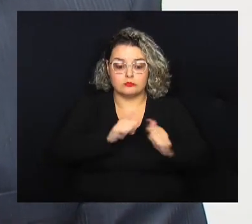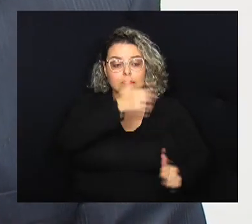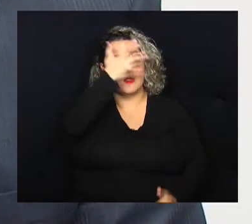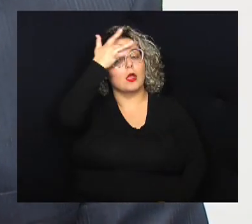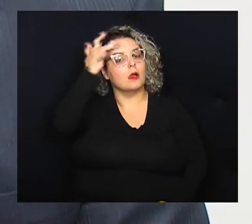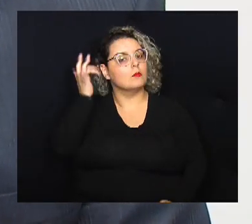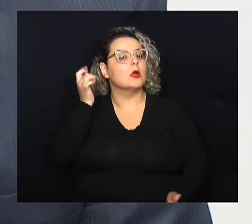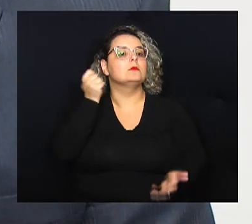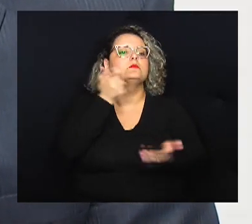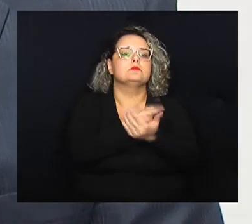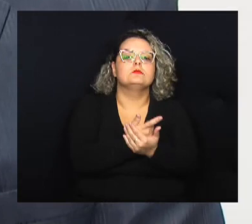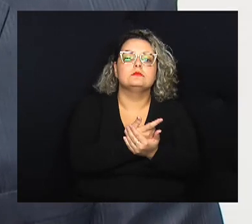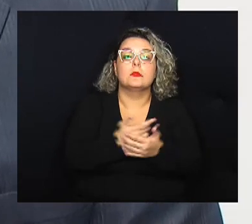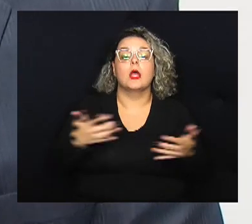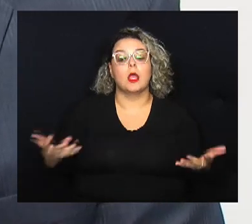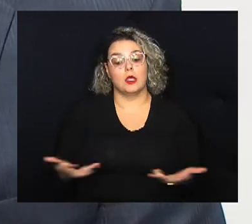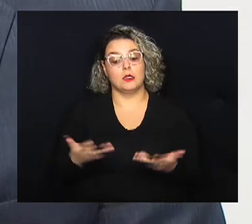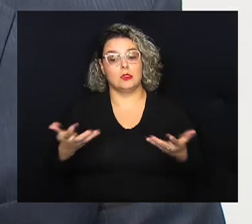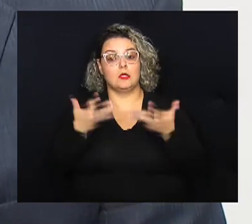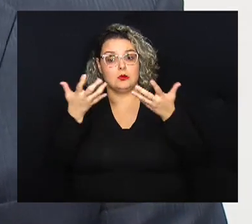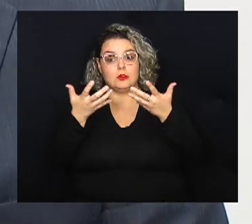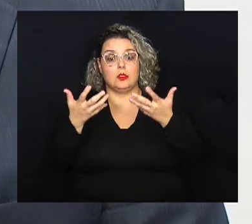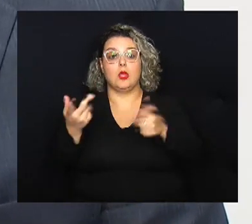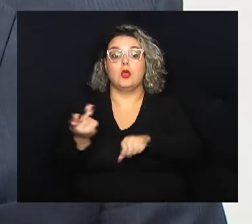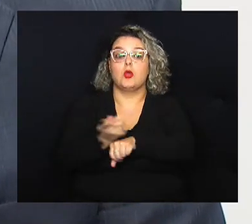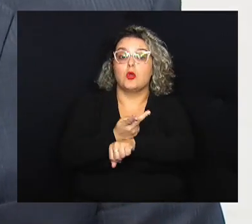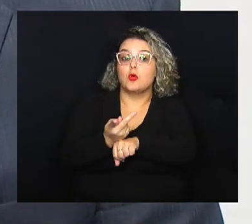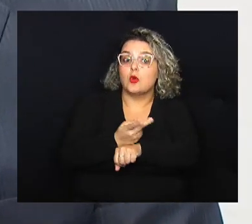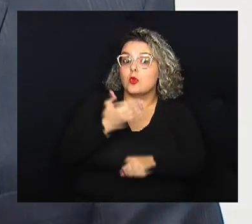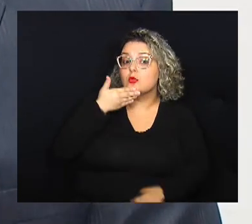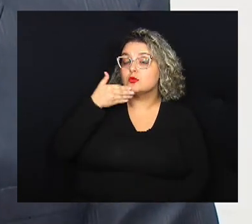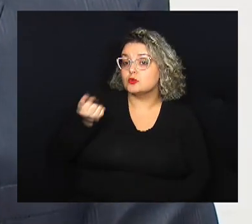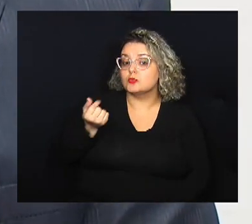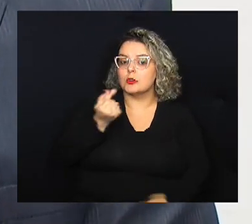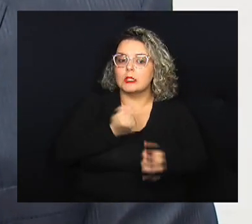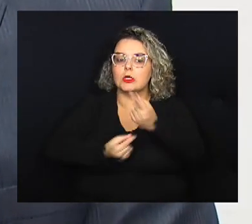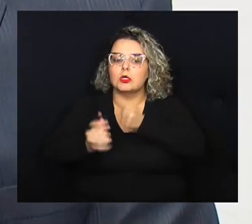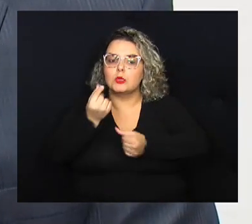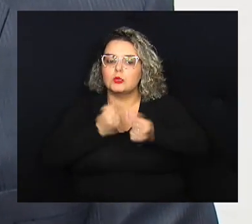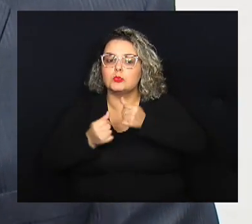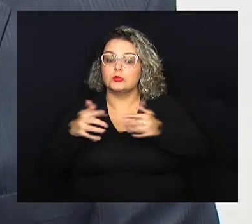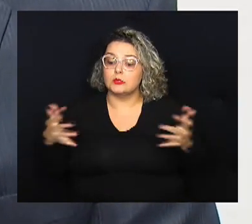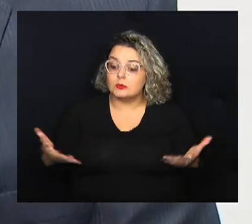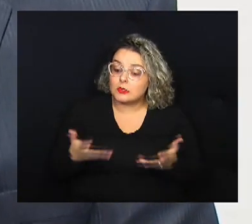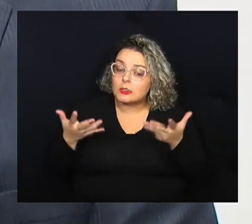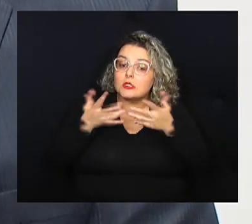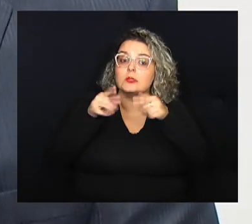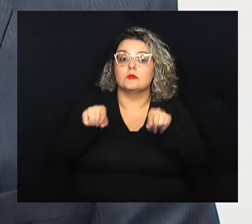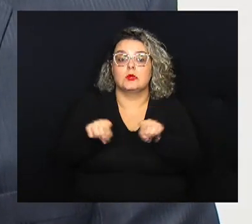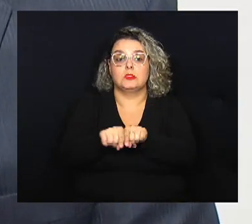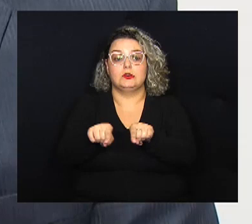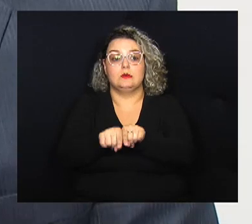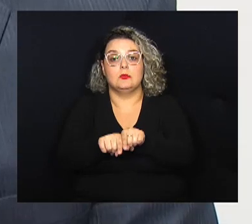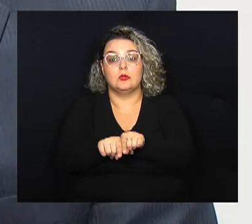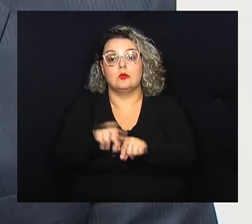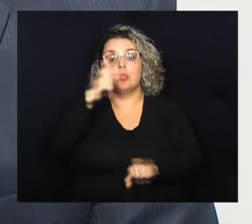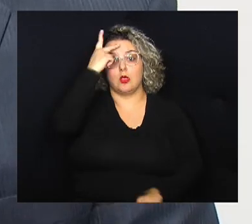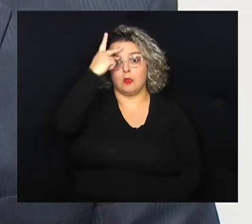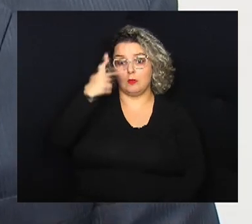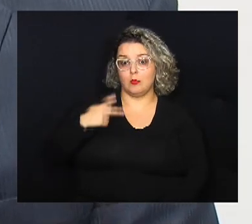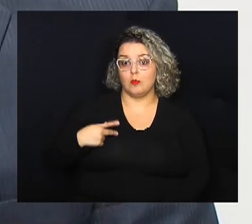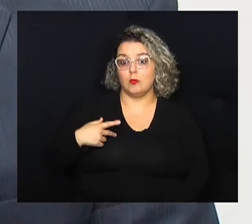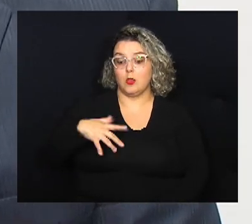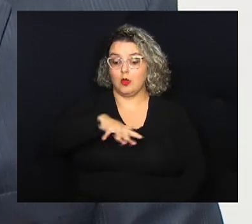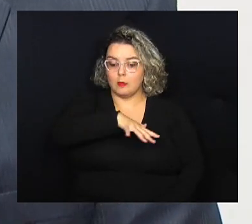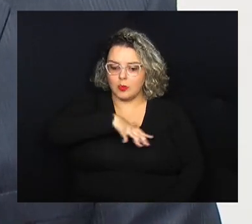primeiramente, incentivando que ele busque os melhores preços, incentivando também para que o próprio mercado